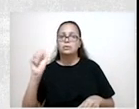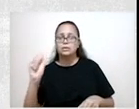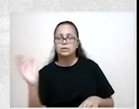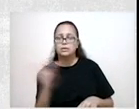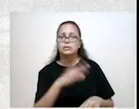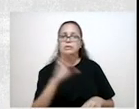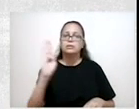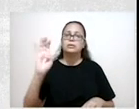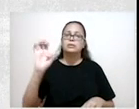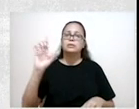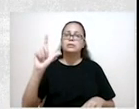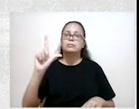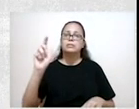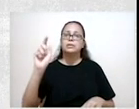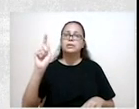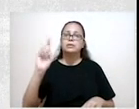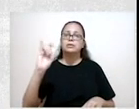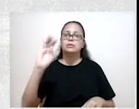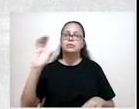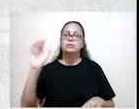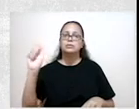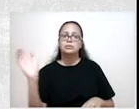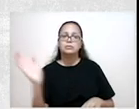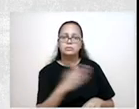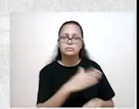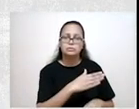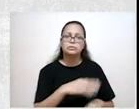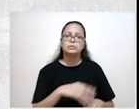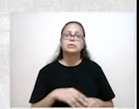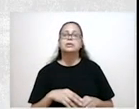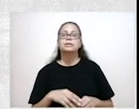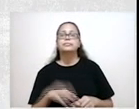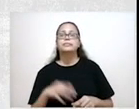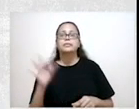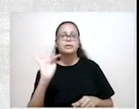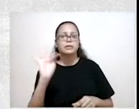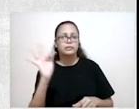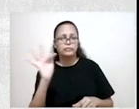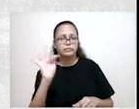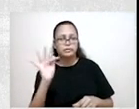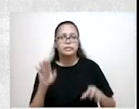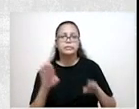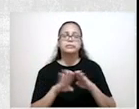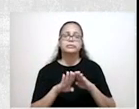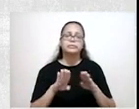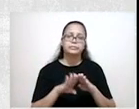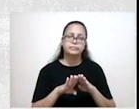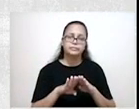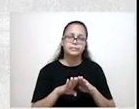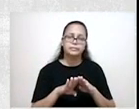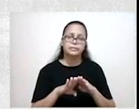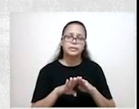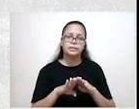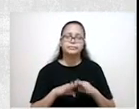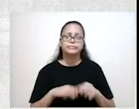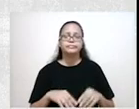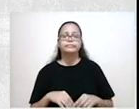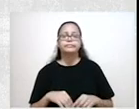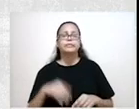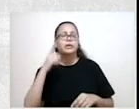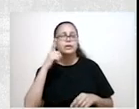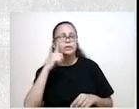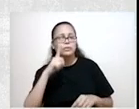inimigo. Mesmo contando com a ajuda britânica, os franceses não conseguiram deter os alemães, que conquistaram